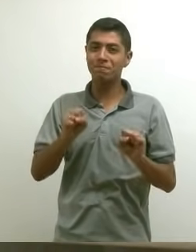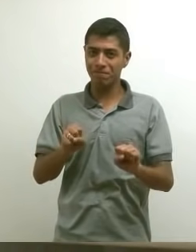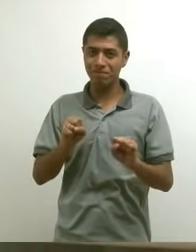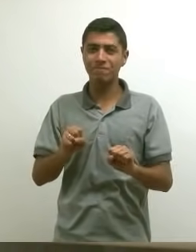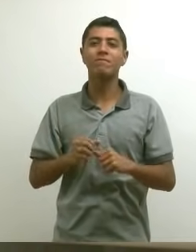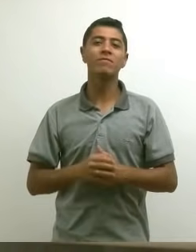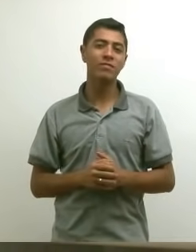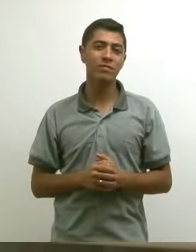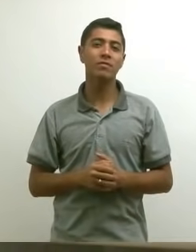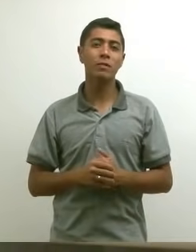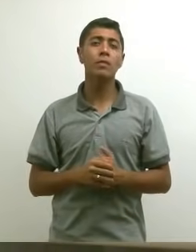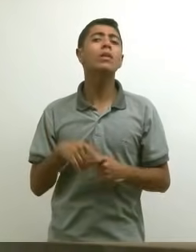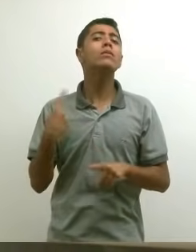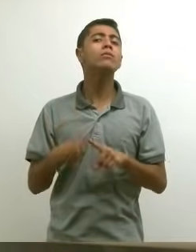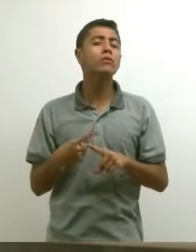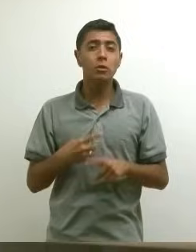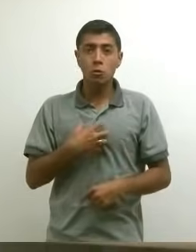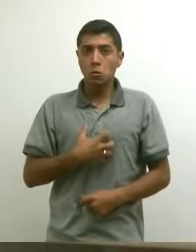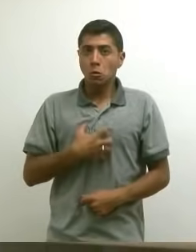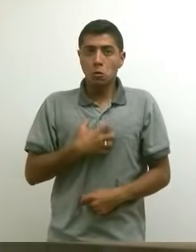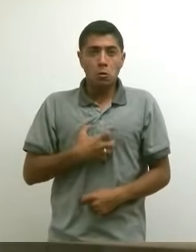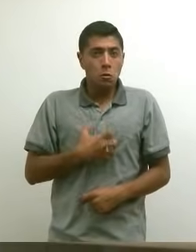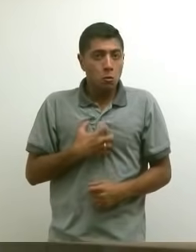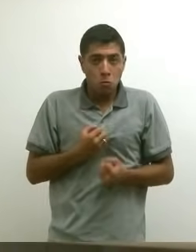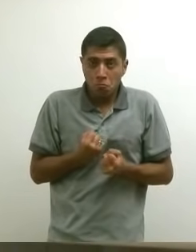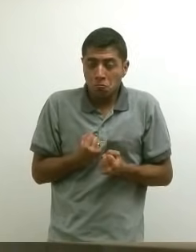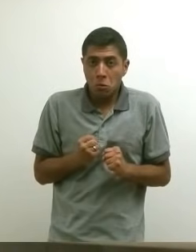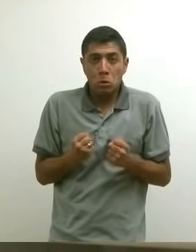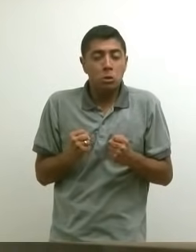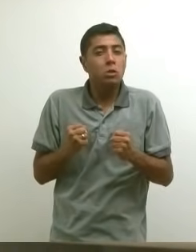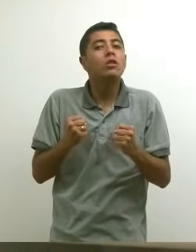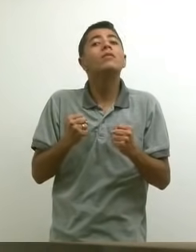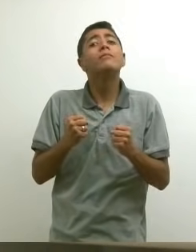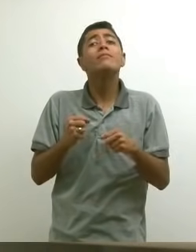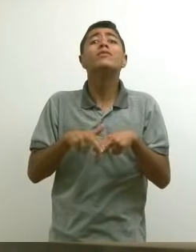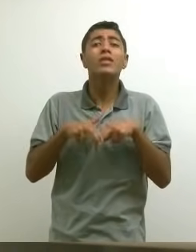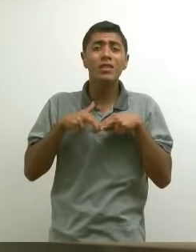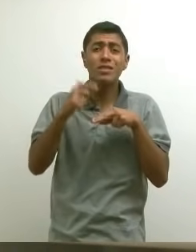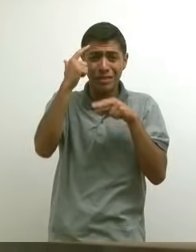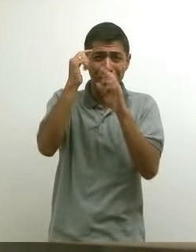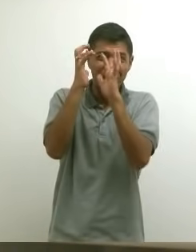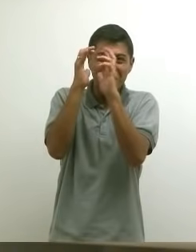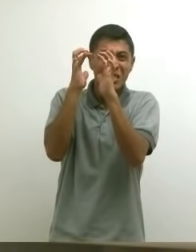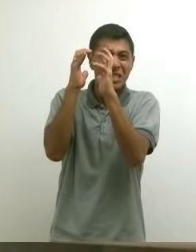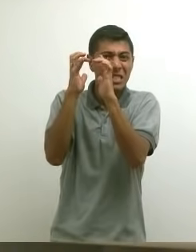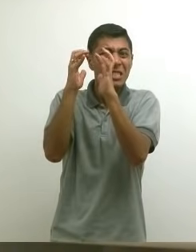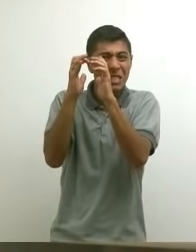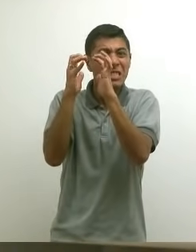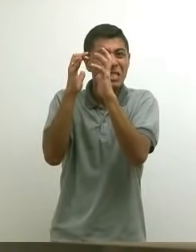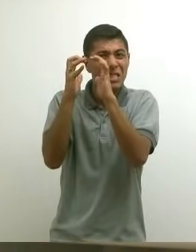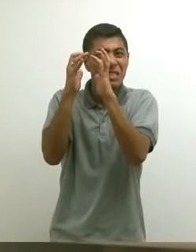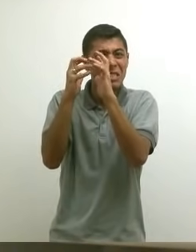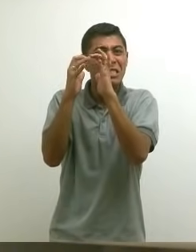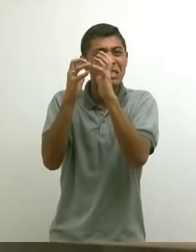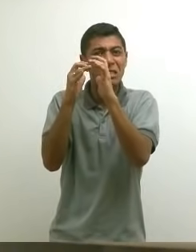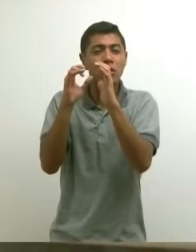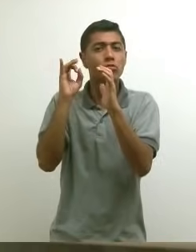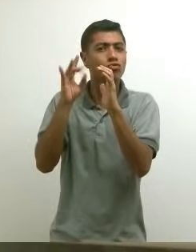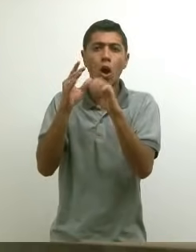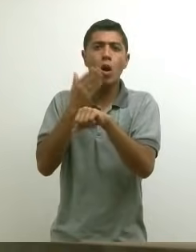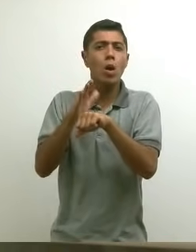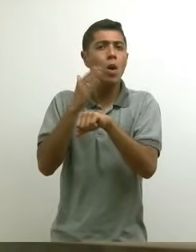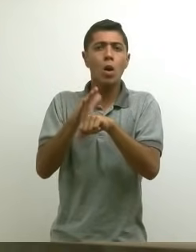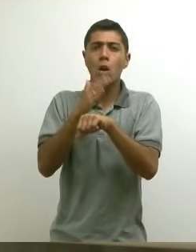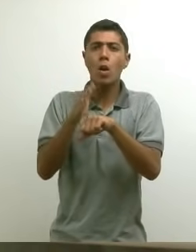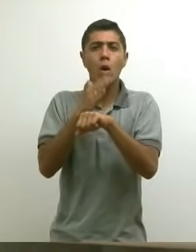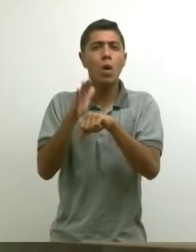desenvolvimento do chile o desenvolvimento do sistema nervoso do relaxamento que o sistema nervoso parassimpático é o sistema